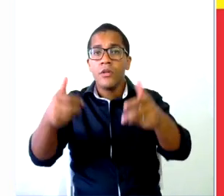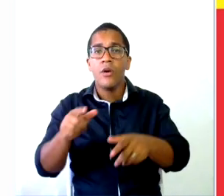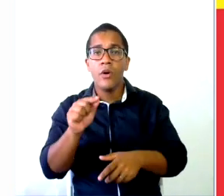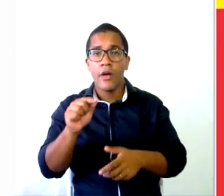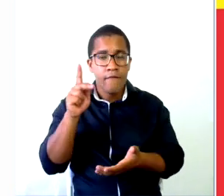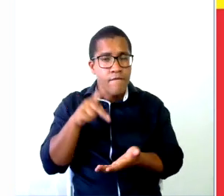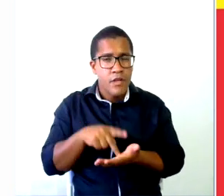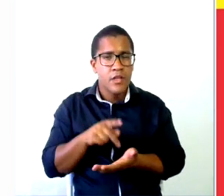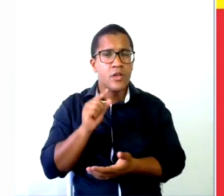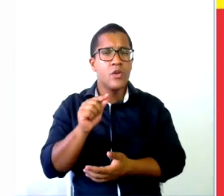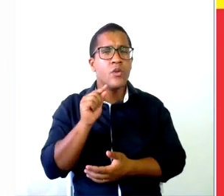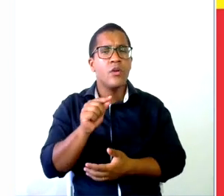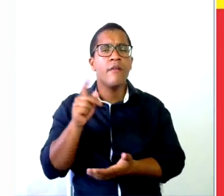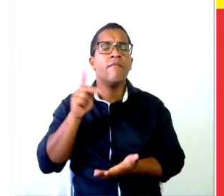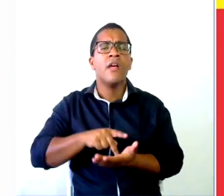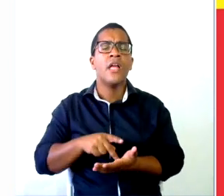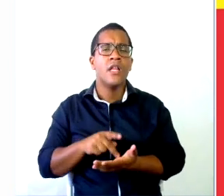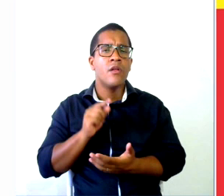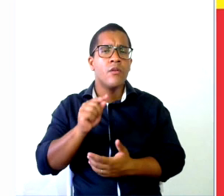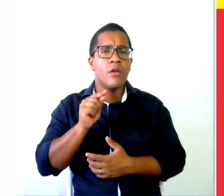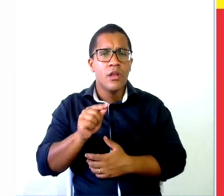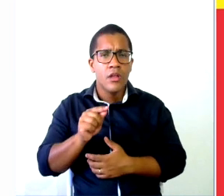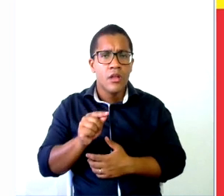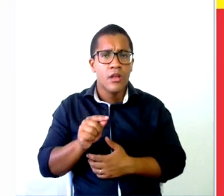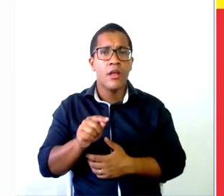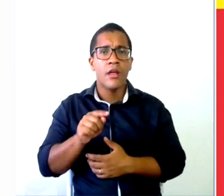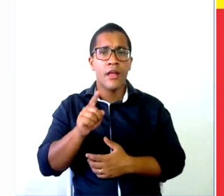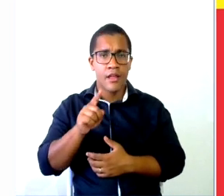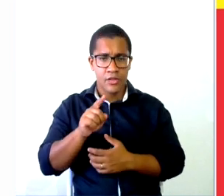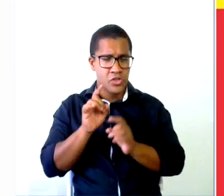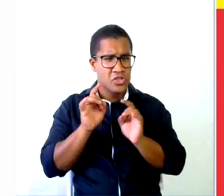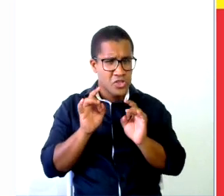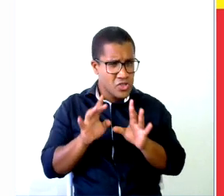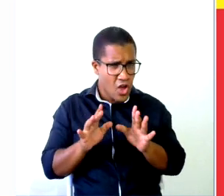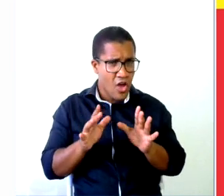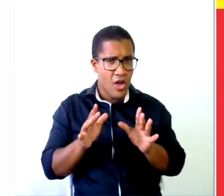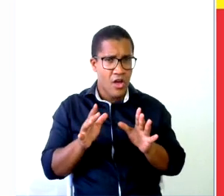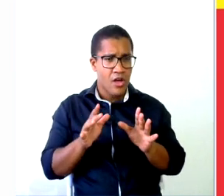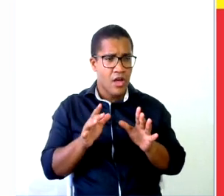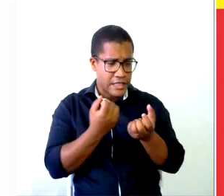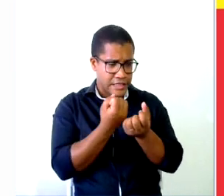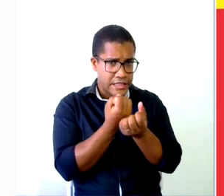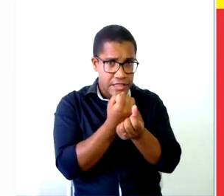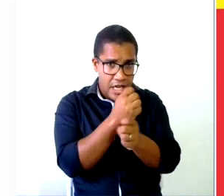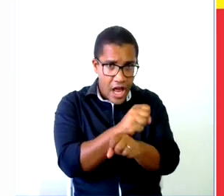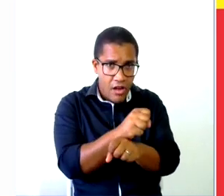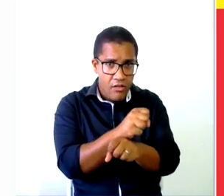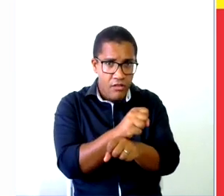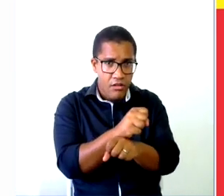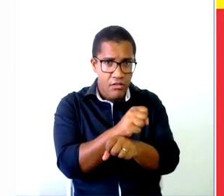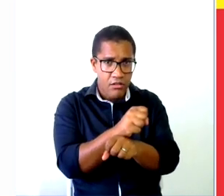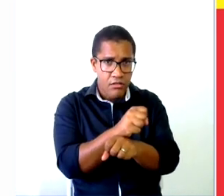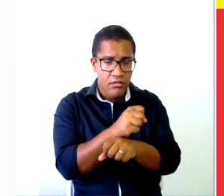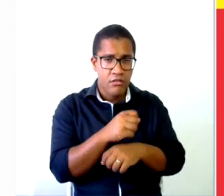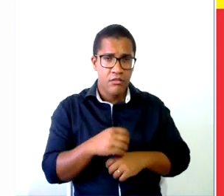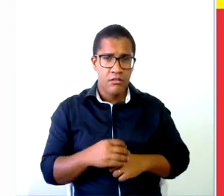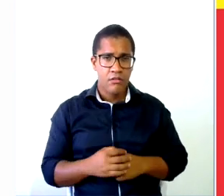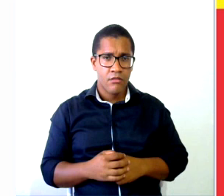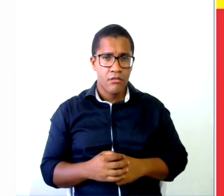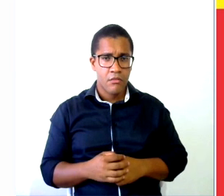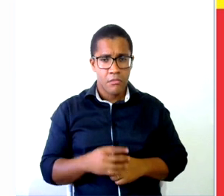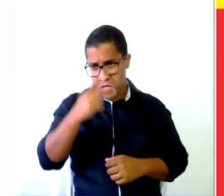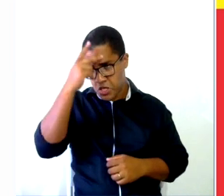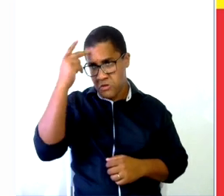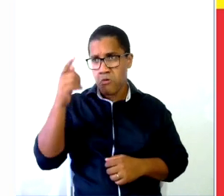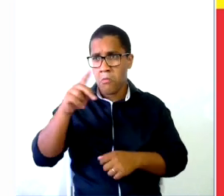a verdade, pessoal, a verdade é que não era apenas os escravos, né,